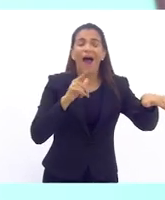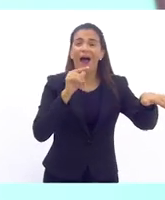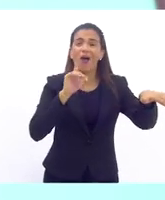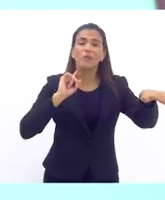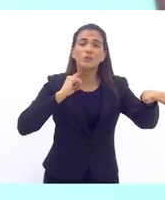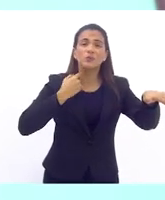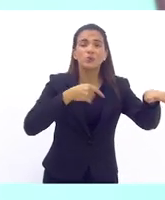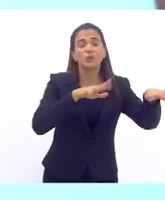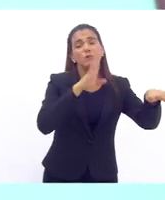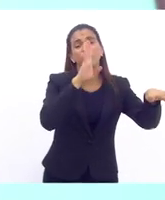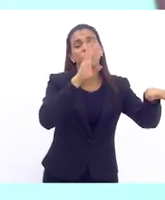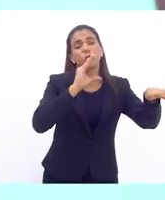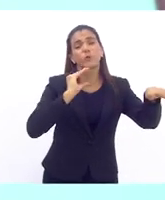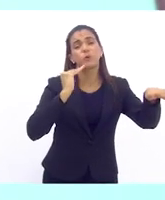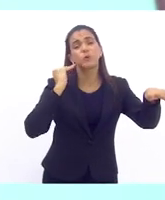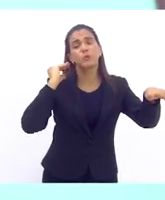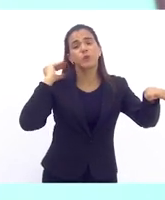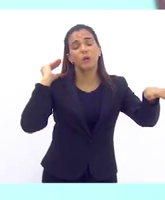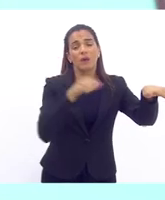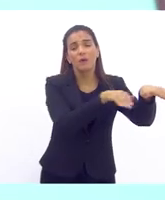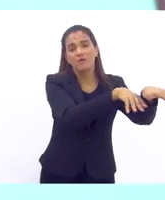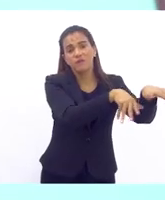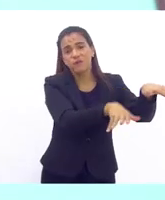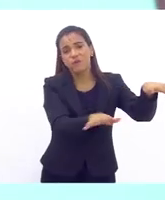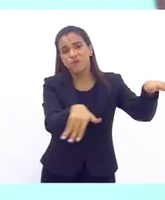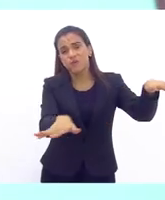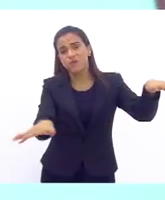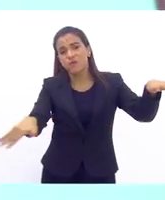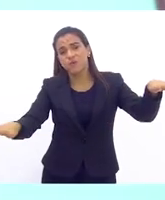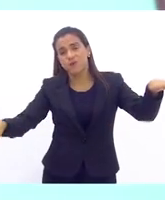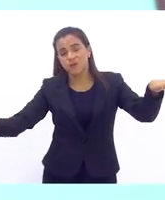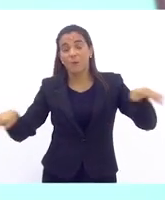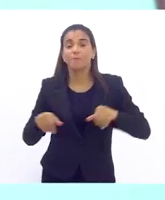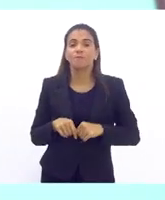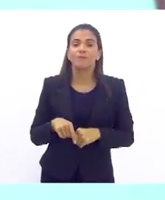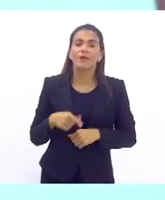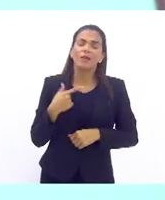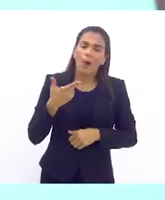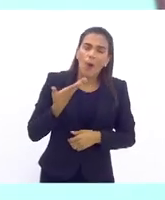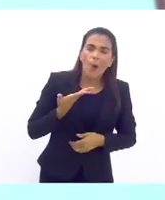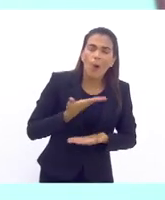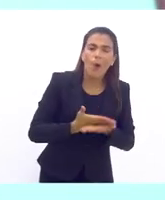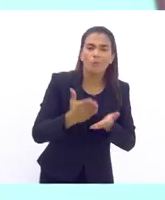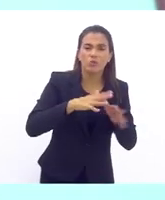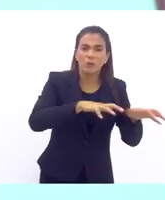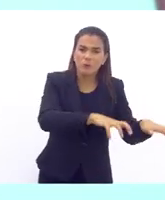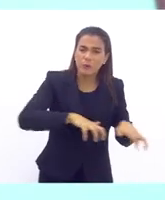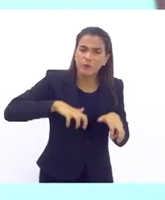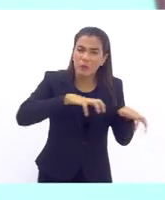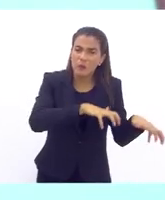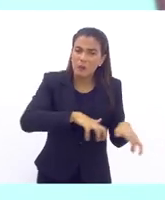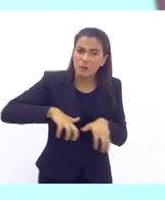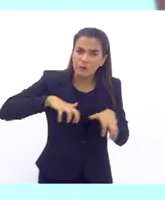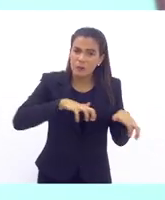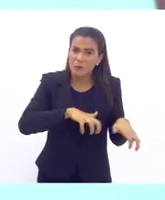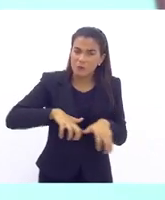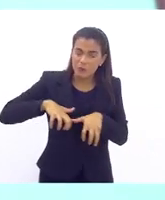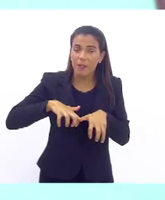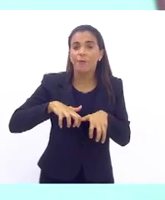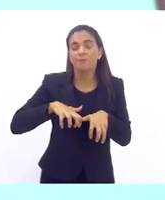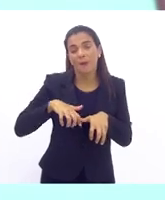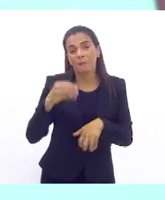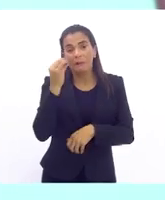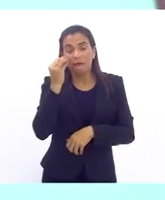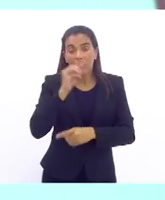parada ali há mais tempo com bastante carga orgânica então a gente começou o processo de desassoreamento do canal de Itajuru justamente para para